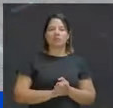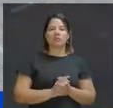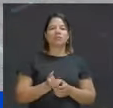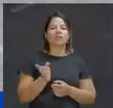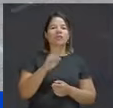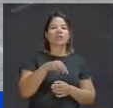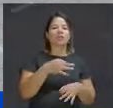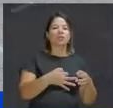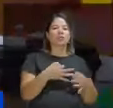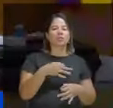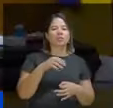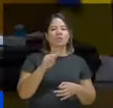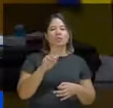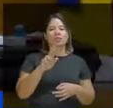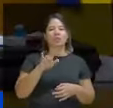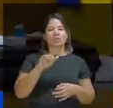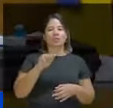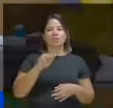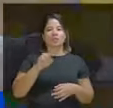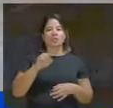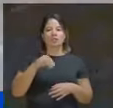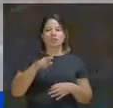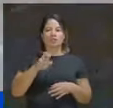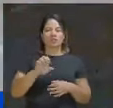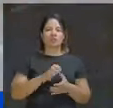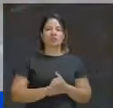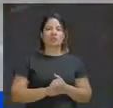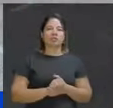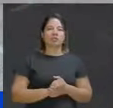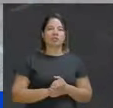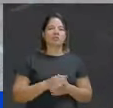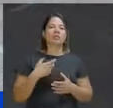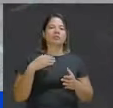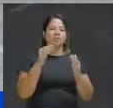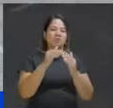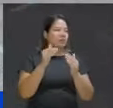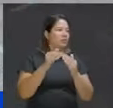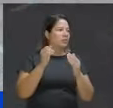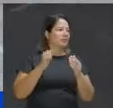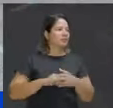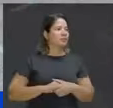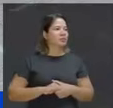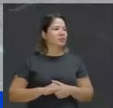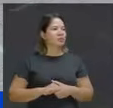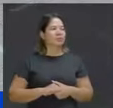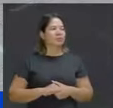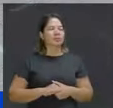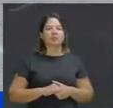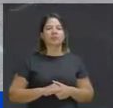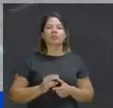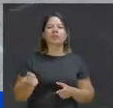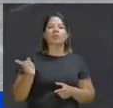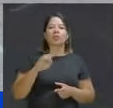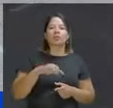Ariadne. Imagem ampla do plenário. Eu acompanho a relatora, excelência. Juiz Carmo Antônio.